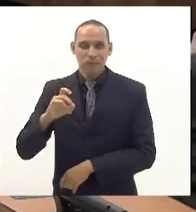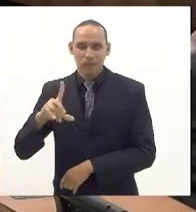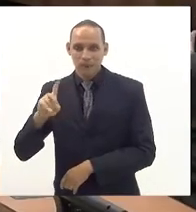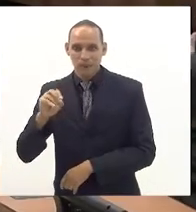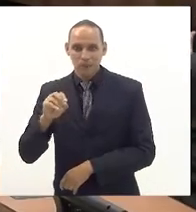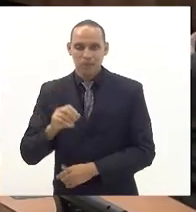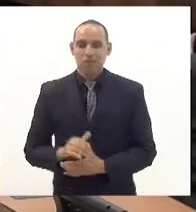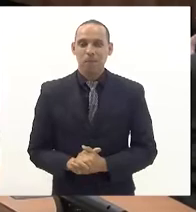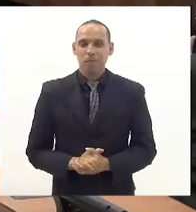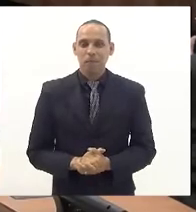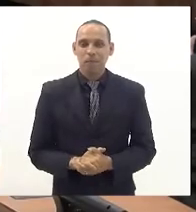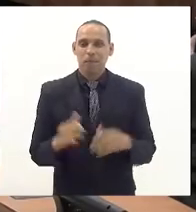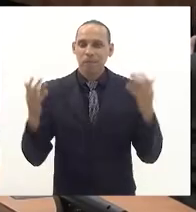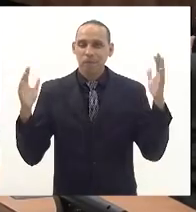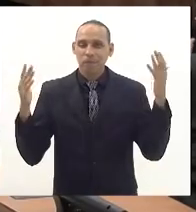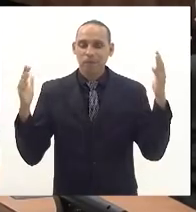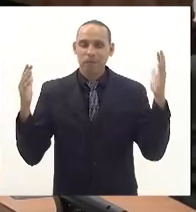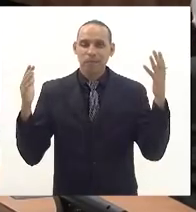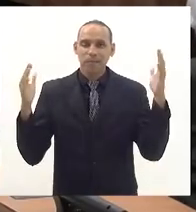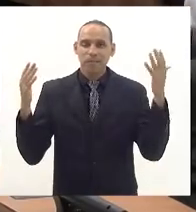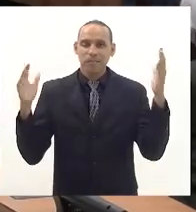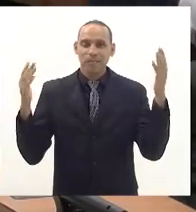E aí